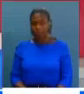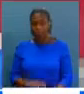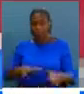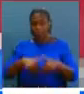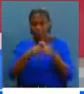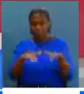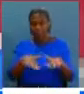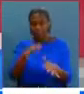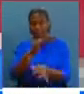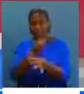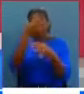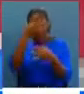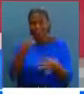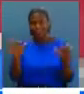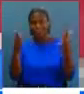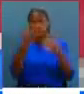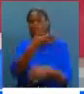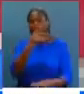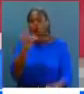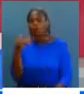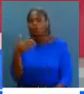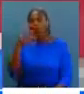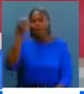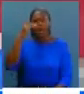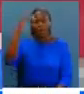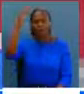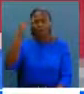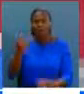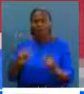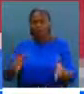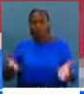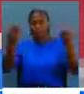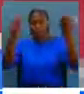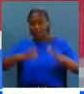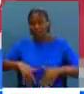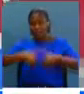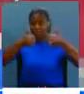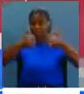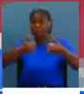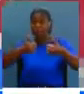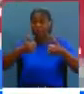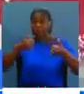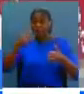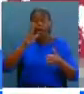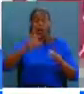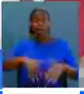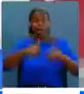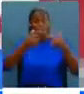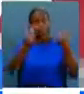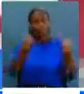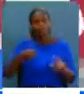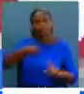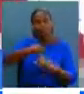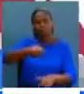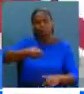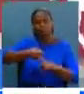E a Cidade da Praia está a celebrar 161 anos de elevação à cidade. Com a elevação à capital, são muitos os